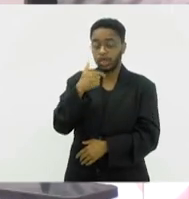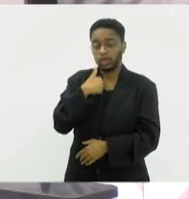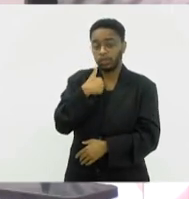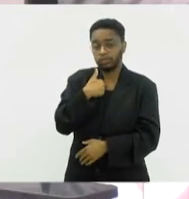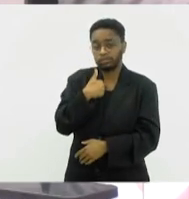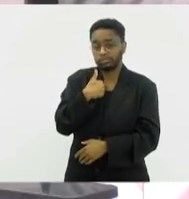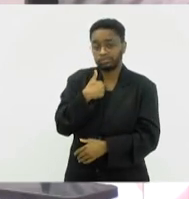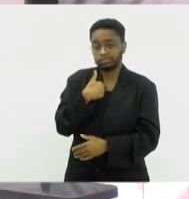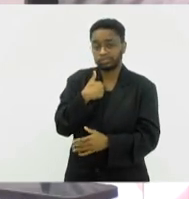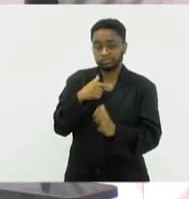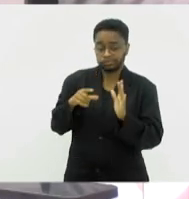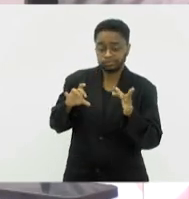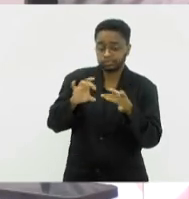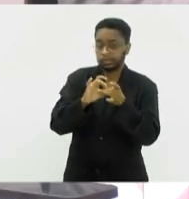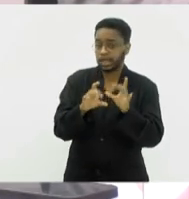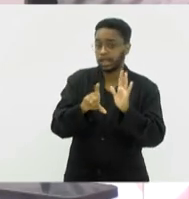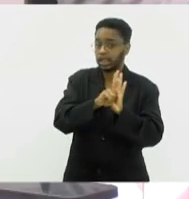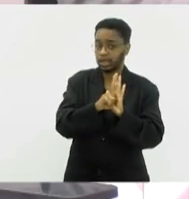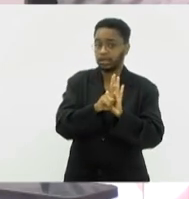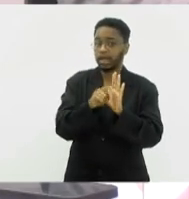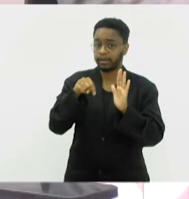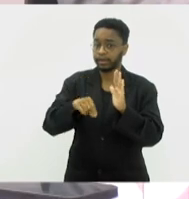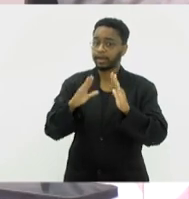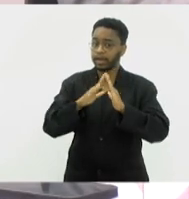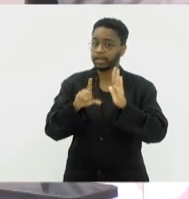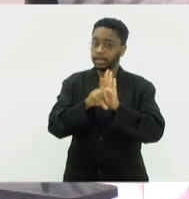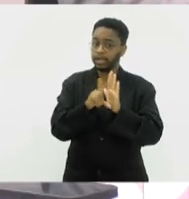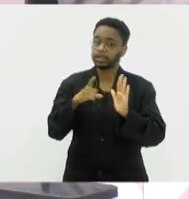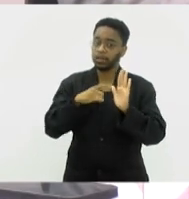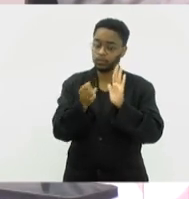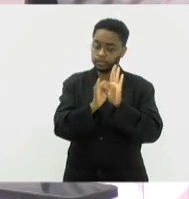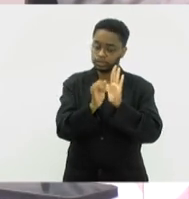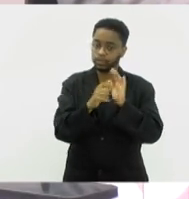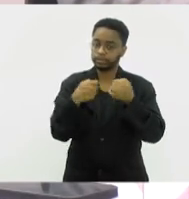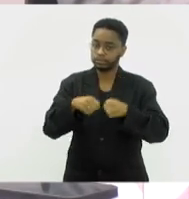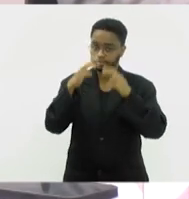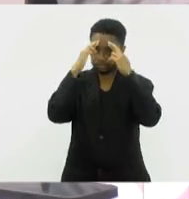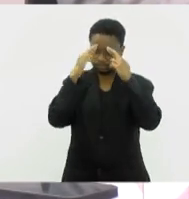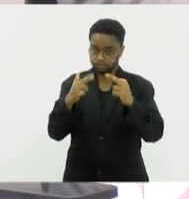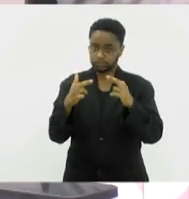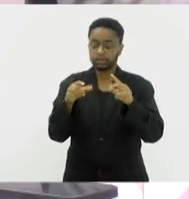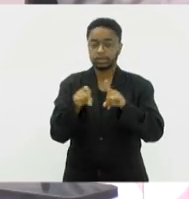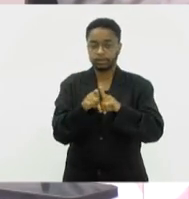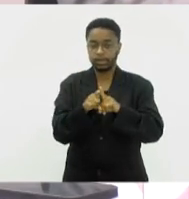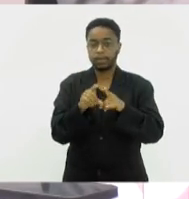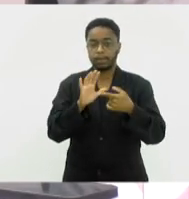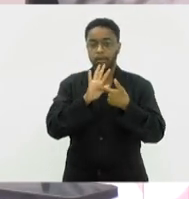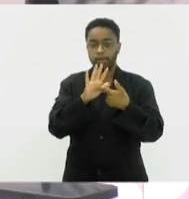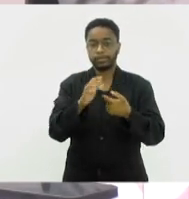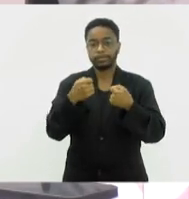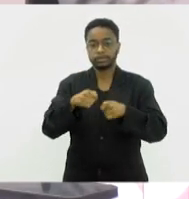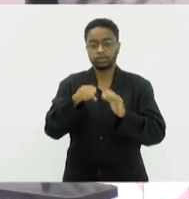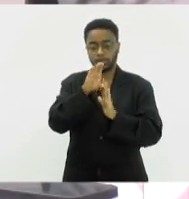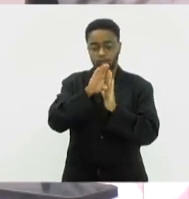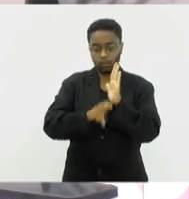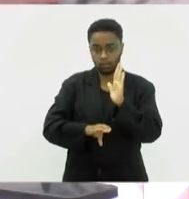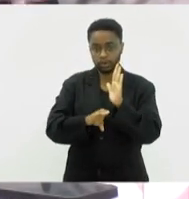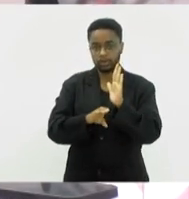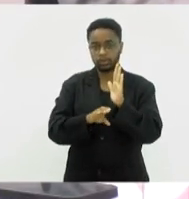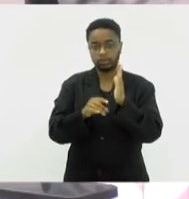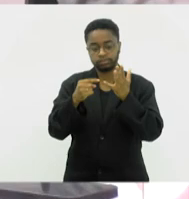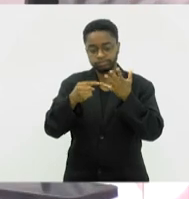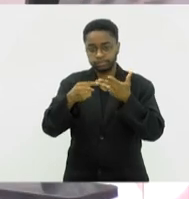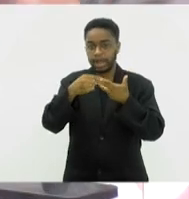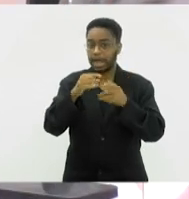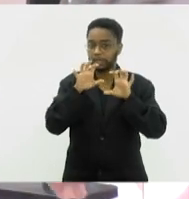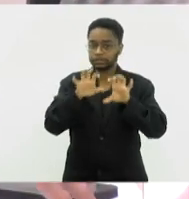leis, eu sou legalista. Existe um edital que tem que ser respeitado, que pressupõe que se estabeleça no currículo, no formato tal, e aqui,